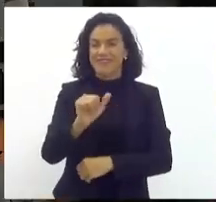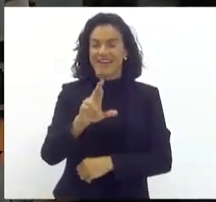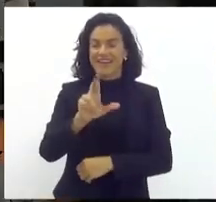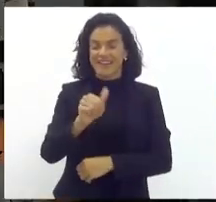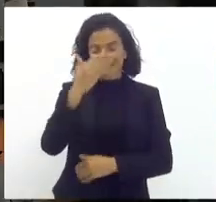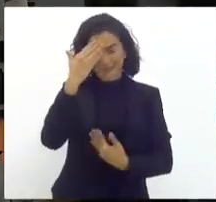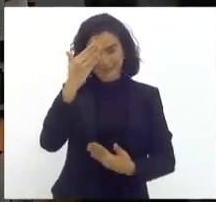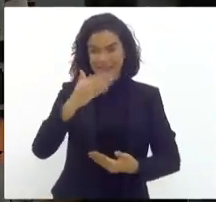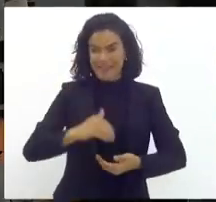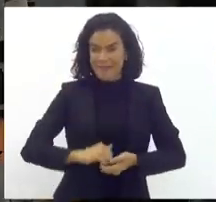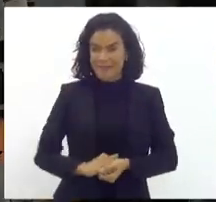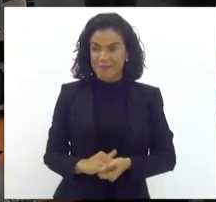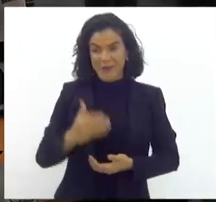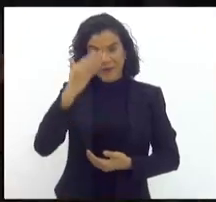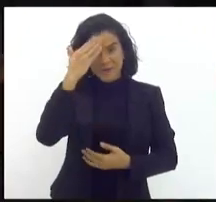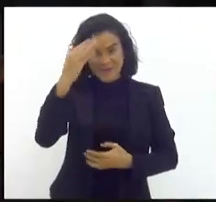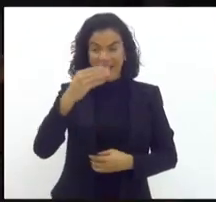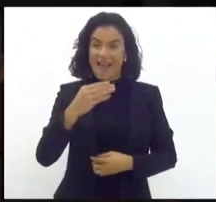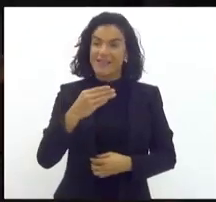obrigado